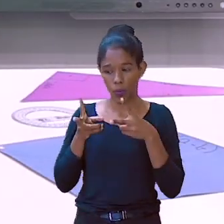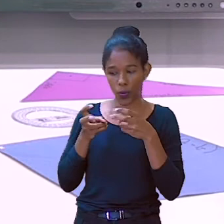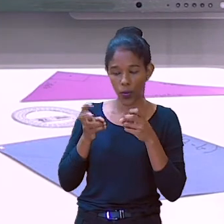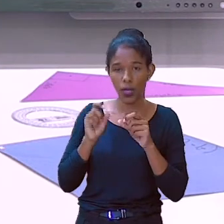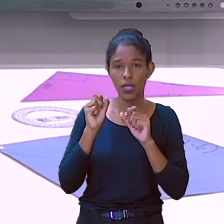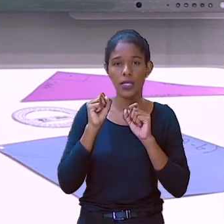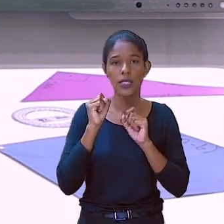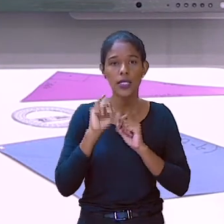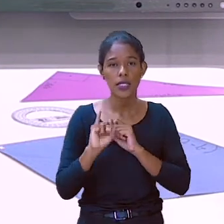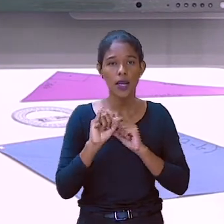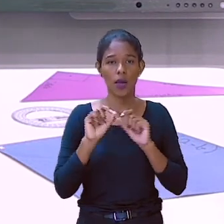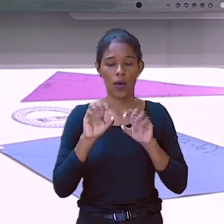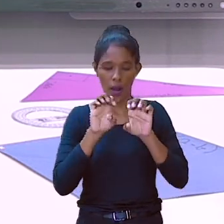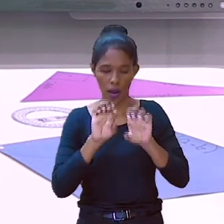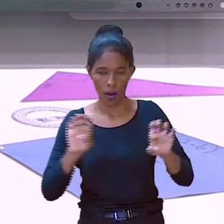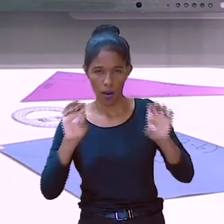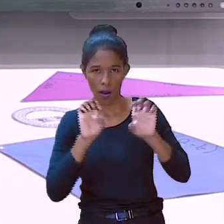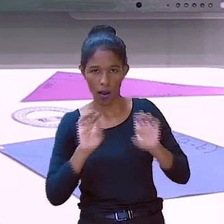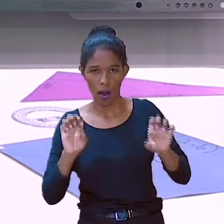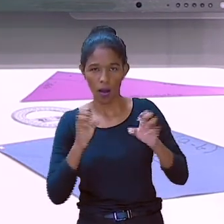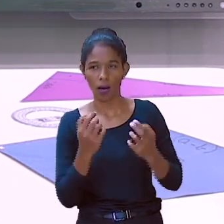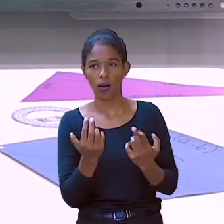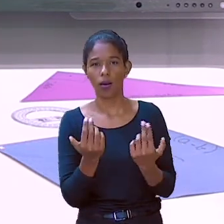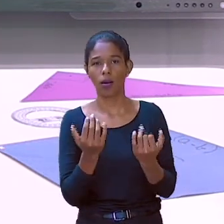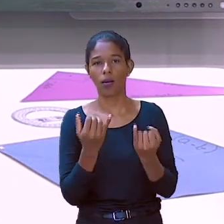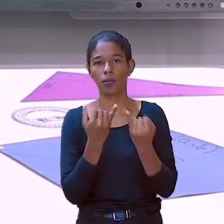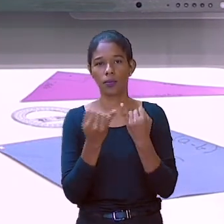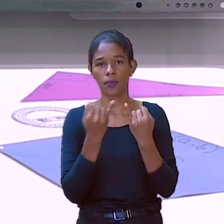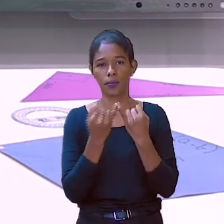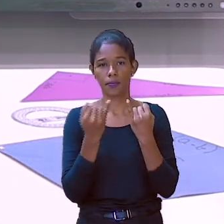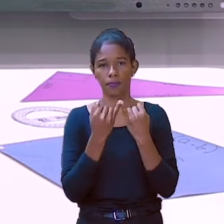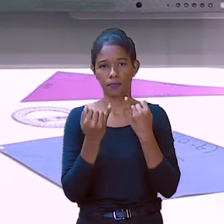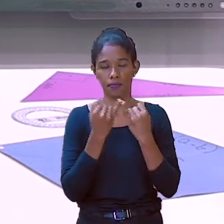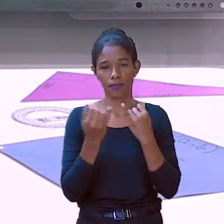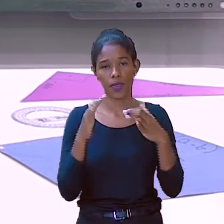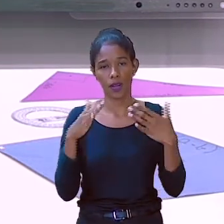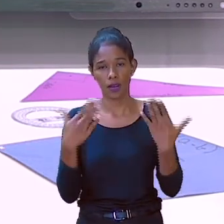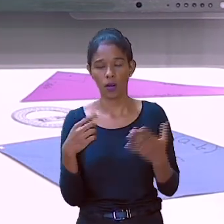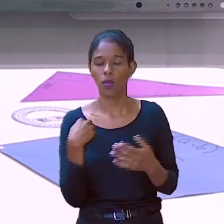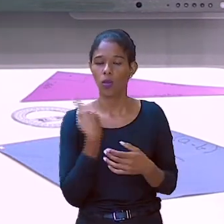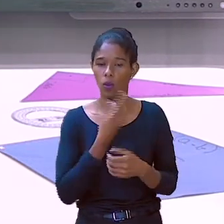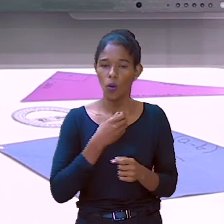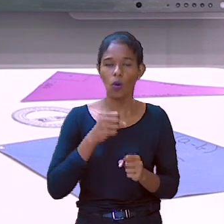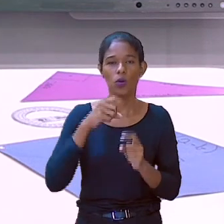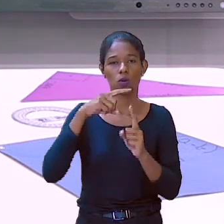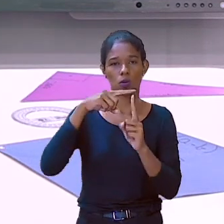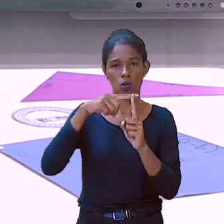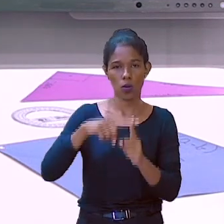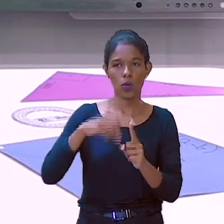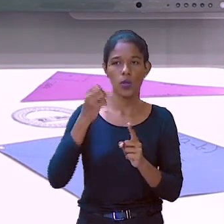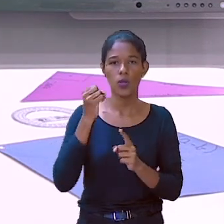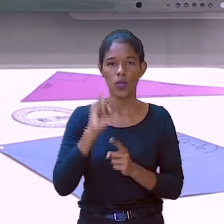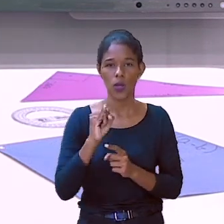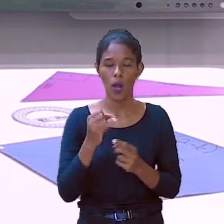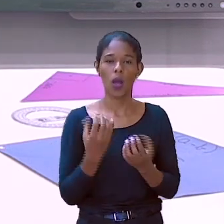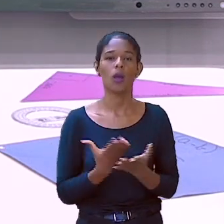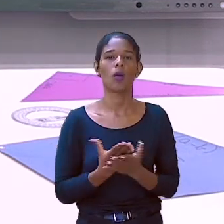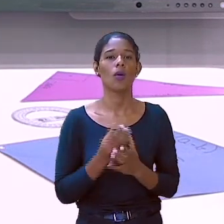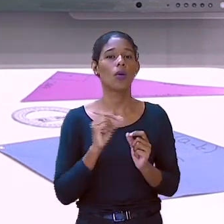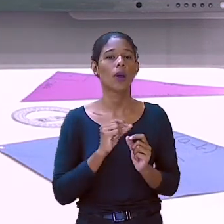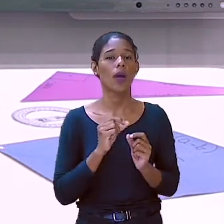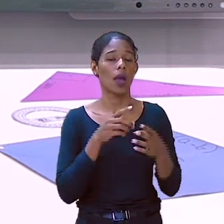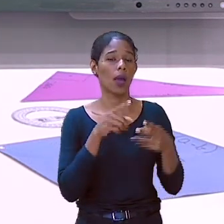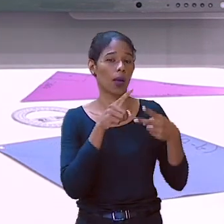Nós somamos ou subtraímos monômios cujos termos são semelhantes. Vejamos, eu